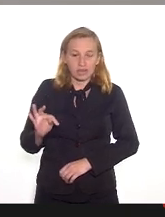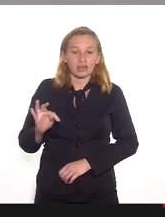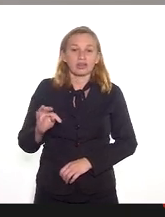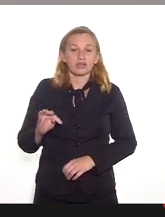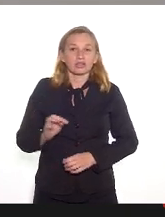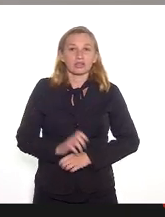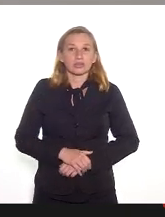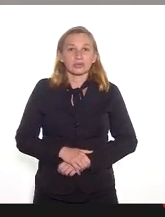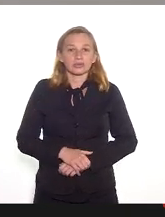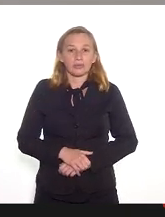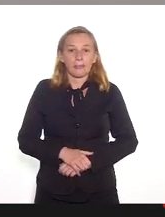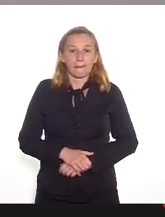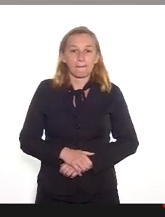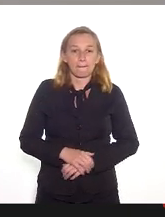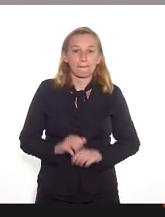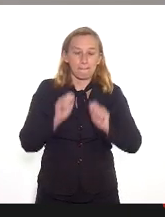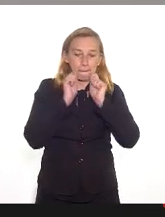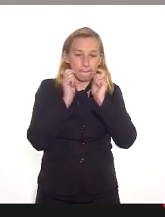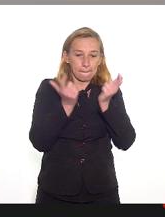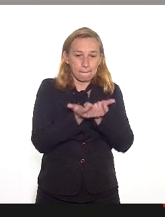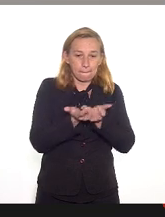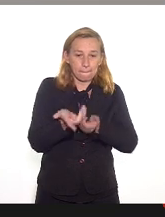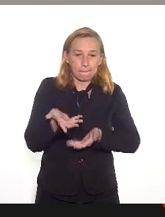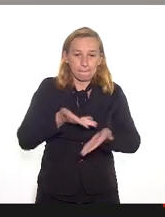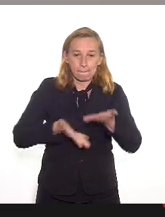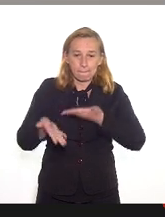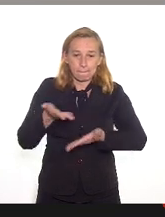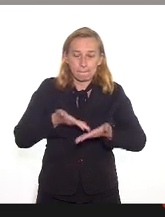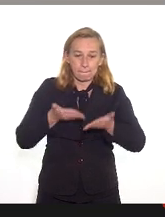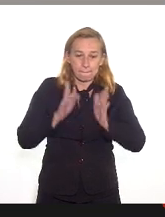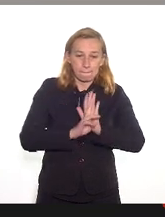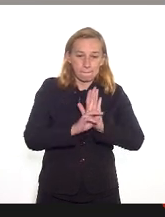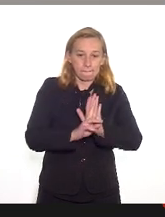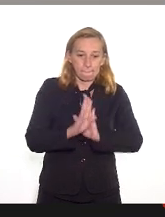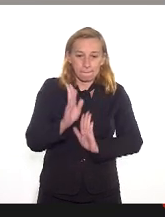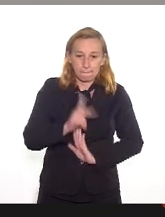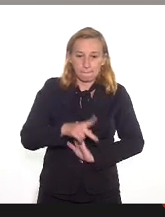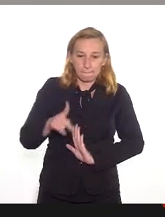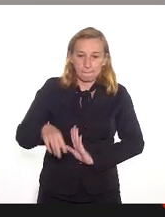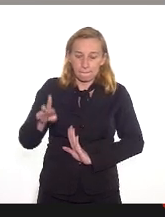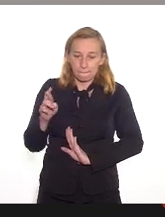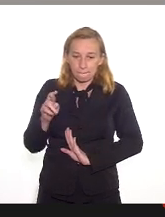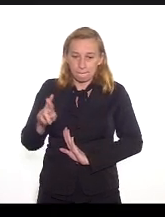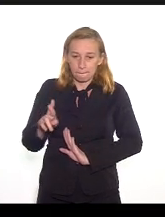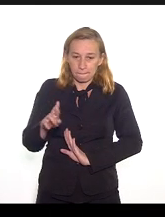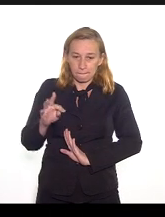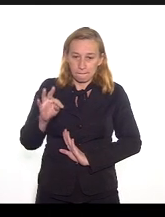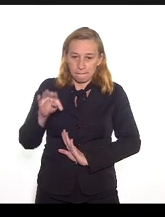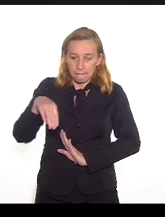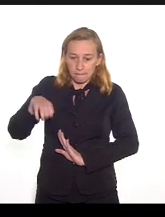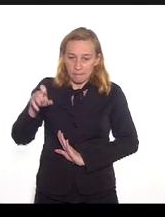intensa interlocução com a Assembleia Legislativa, aqui representado hoje pelo professor Heitor Mendes.